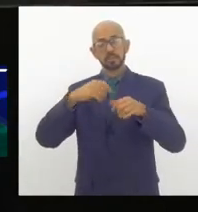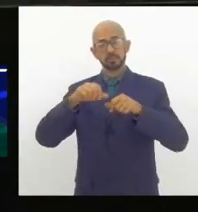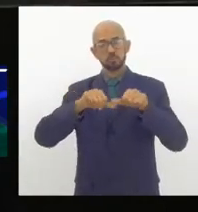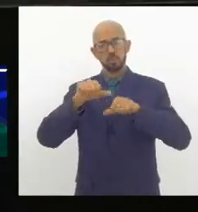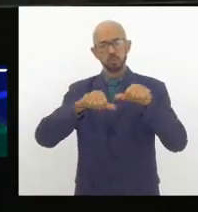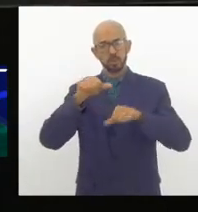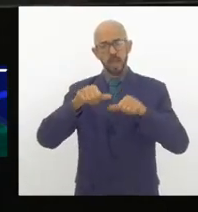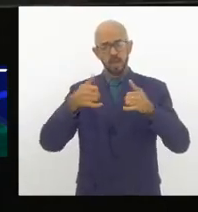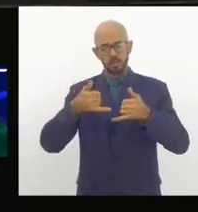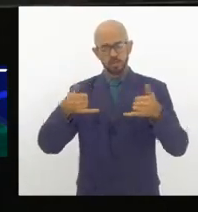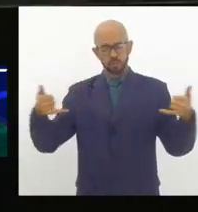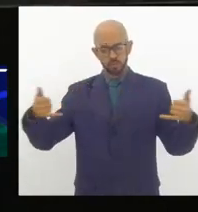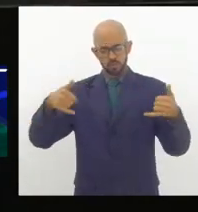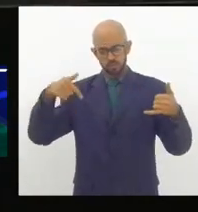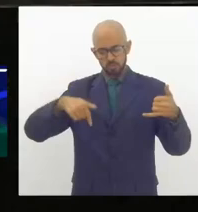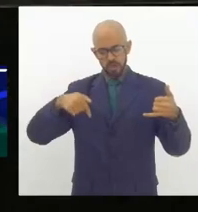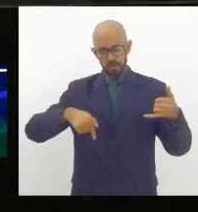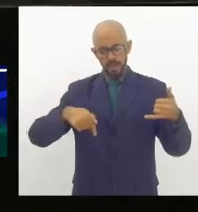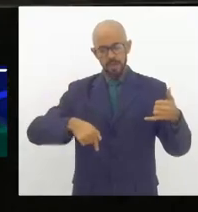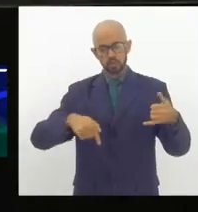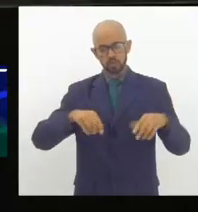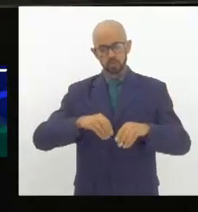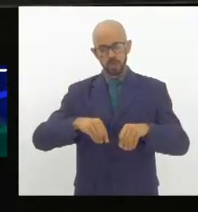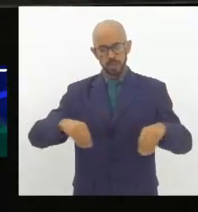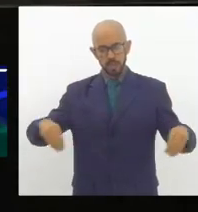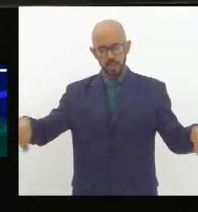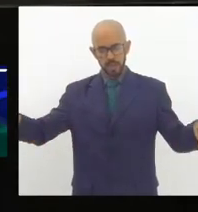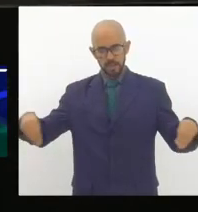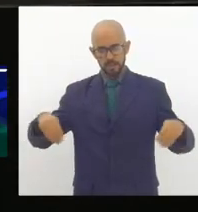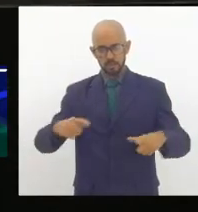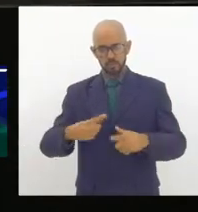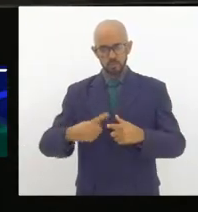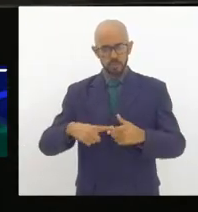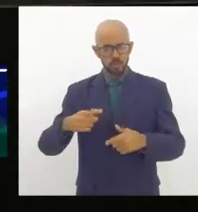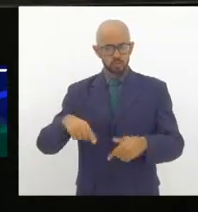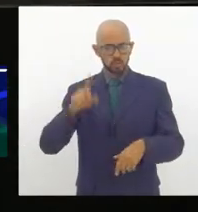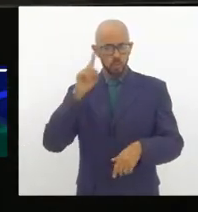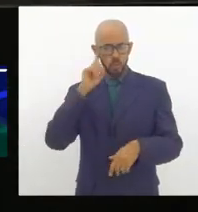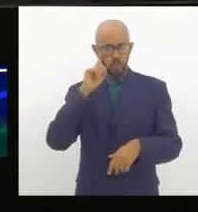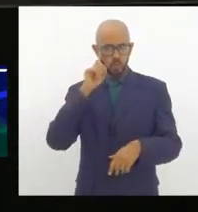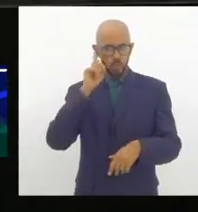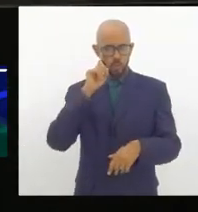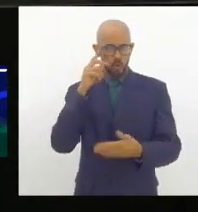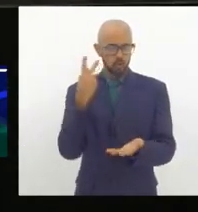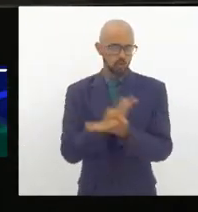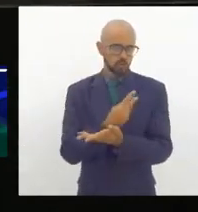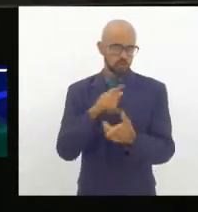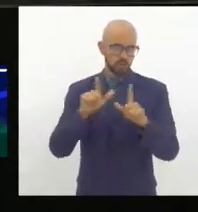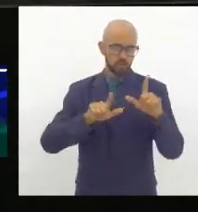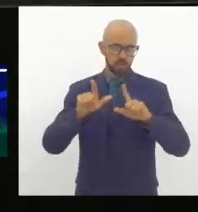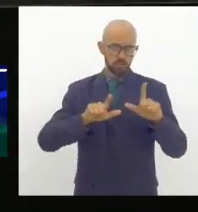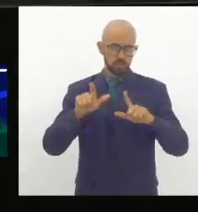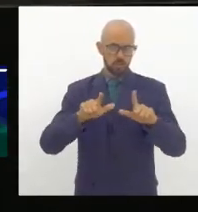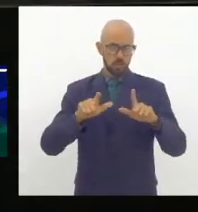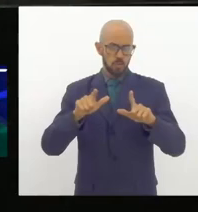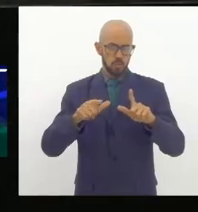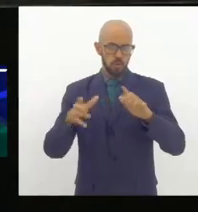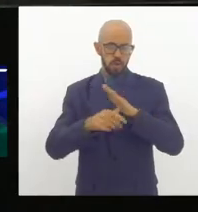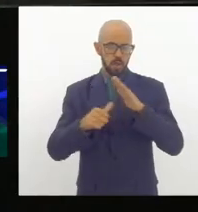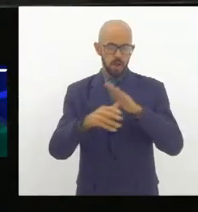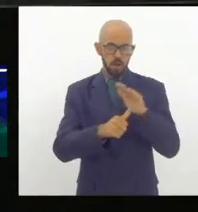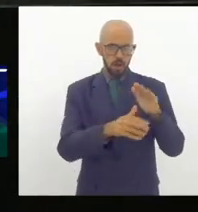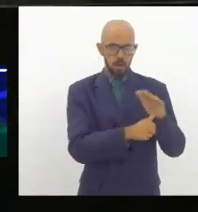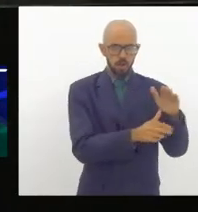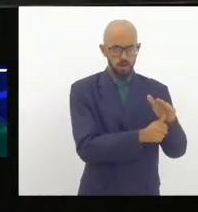de a vivência dos roubos de cabos furto de carro era tô e a televisão Passamos um mês inteiro ouvindo furto de cabos